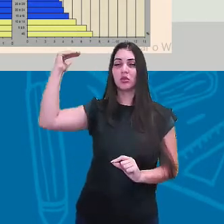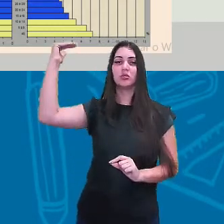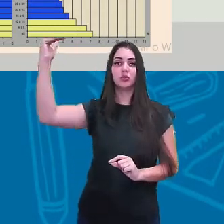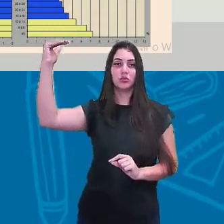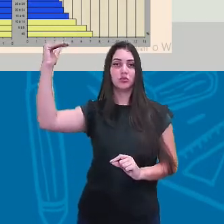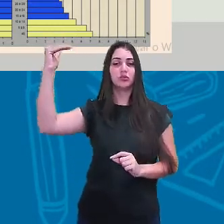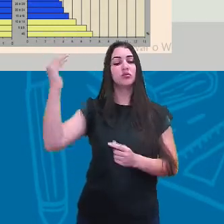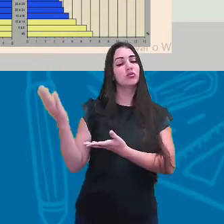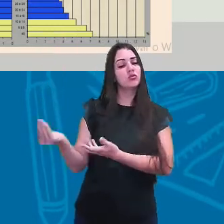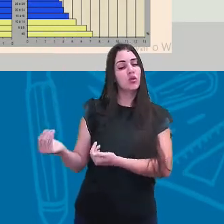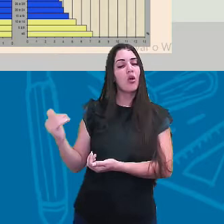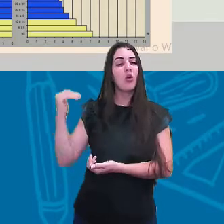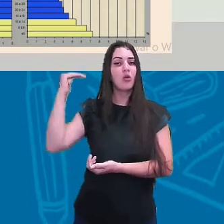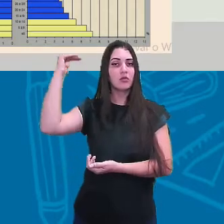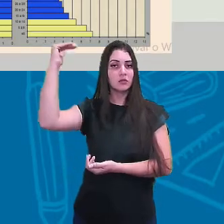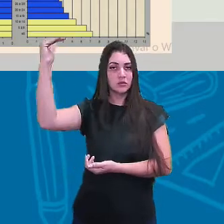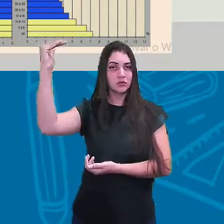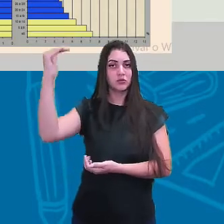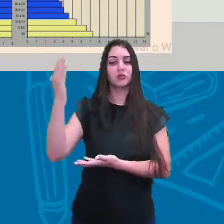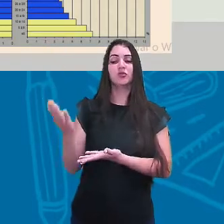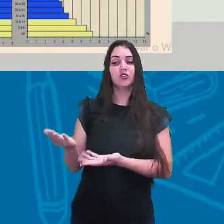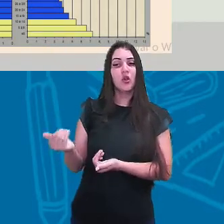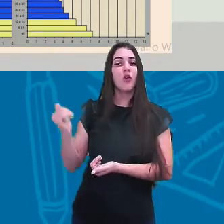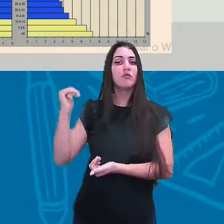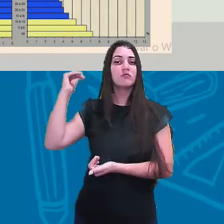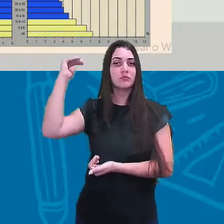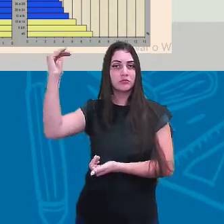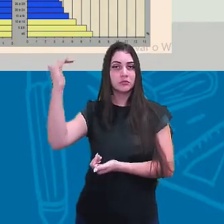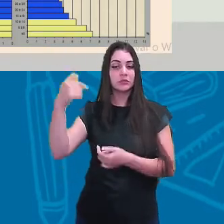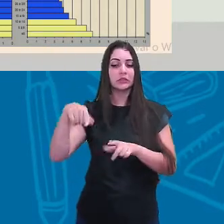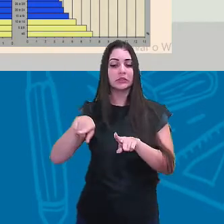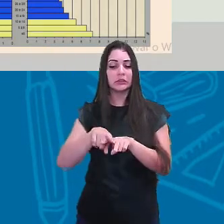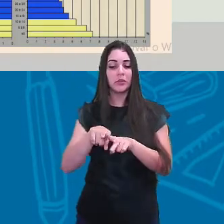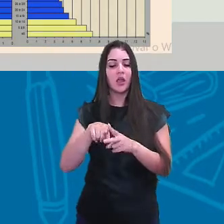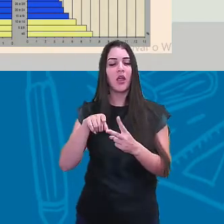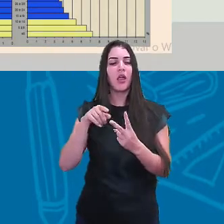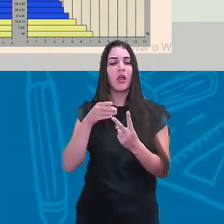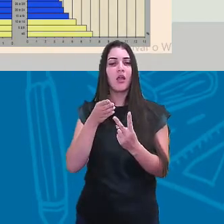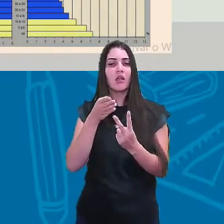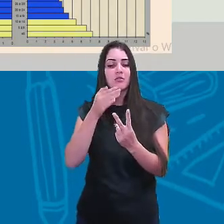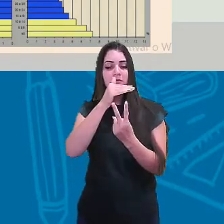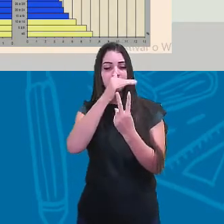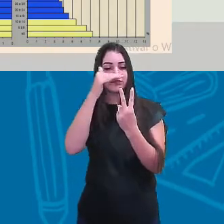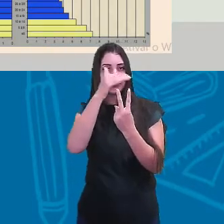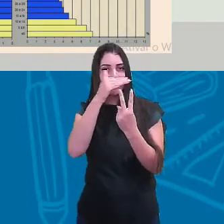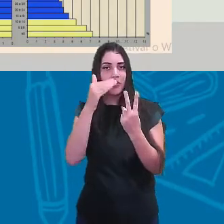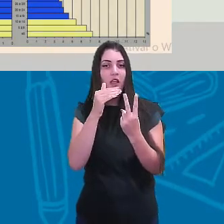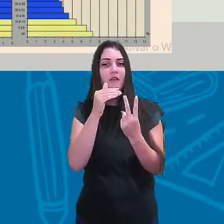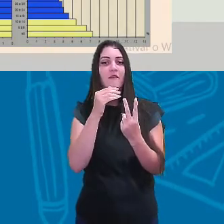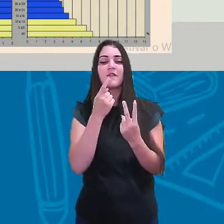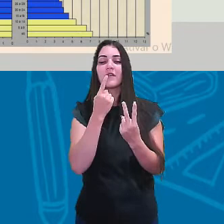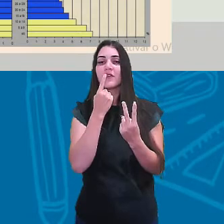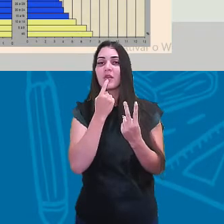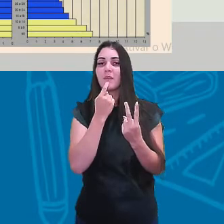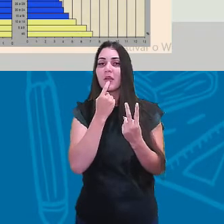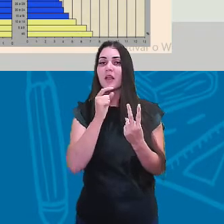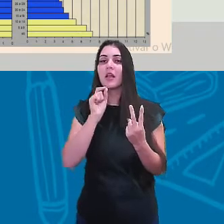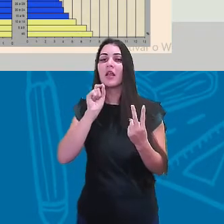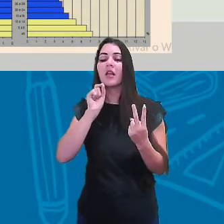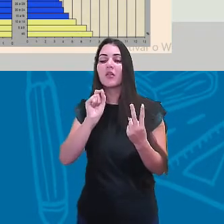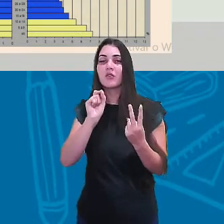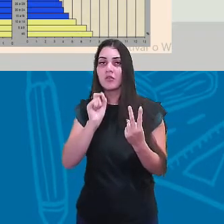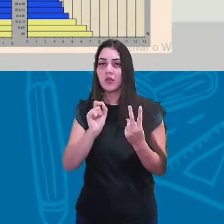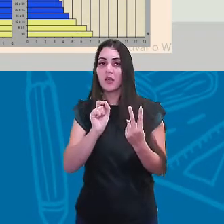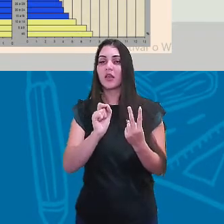Dos jovens e adultos. E a parte vermelhinha, dos idosos. Tá certo?